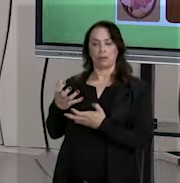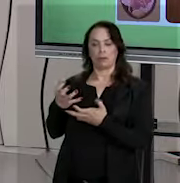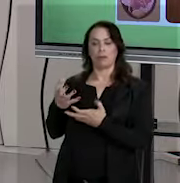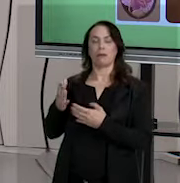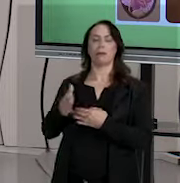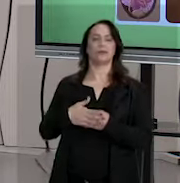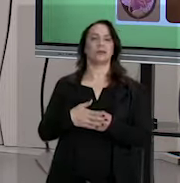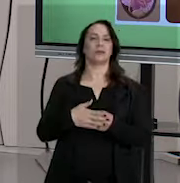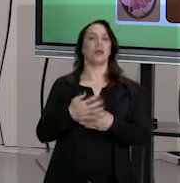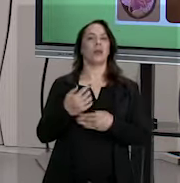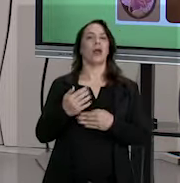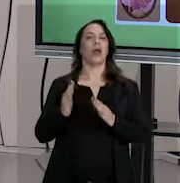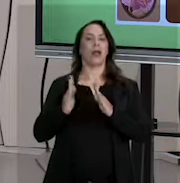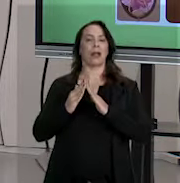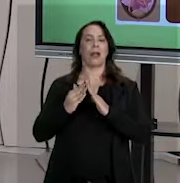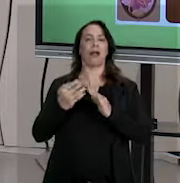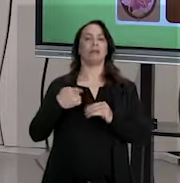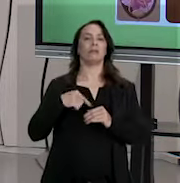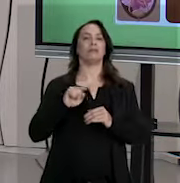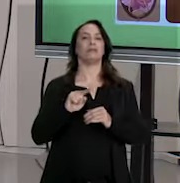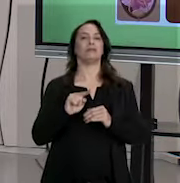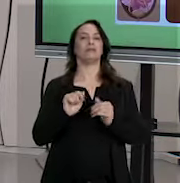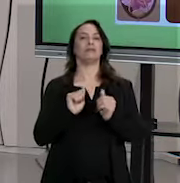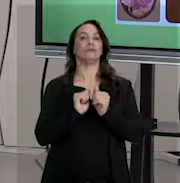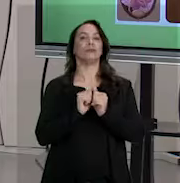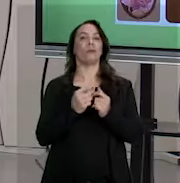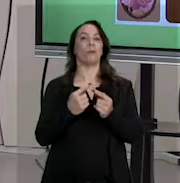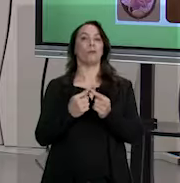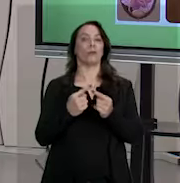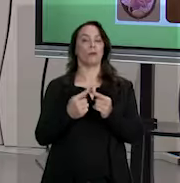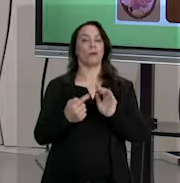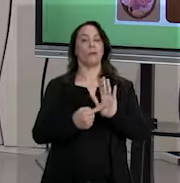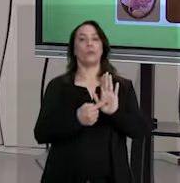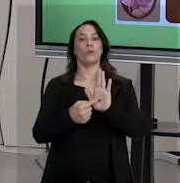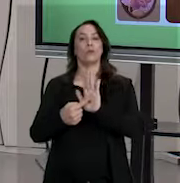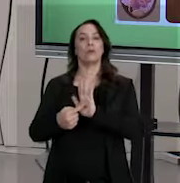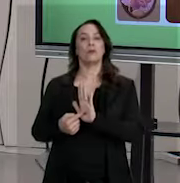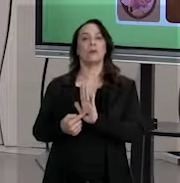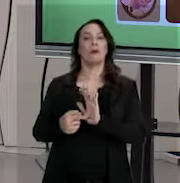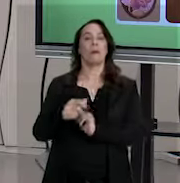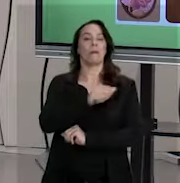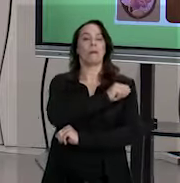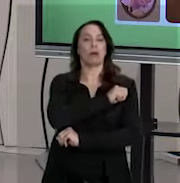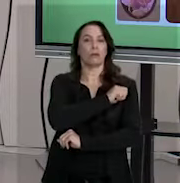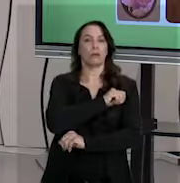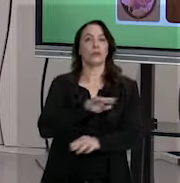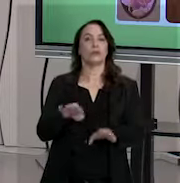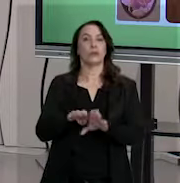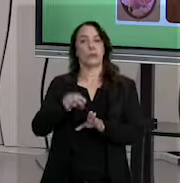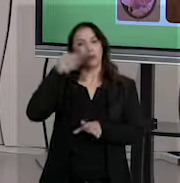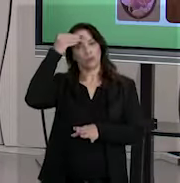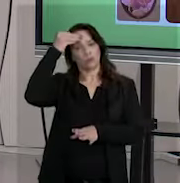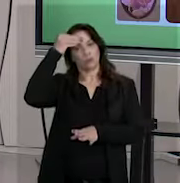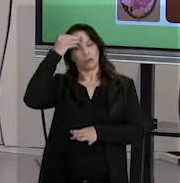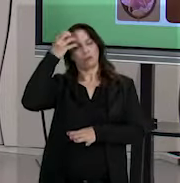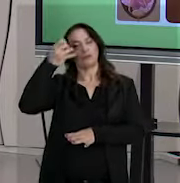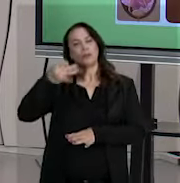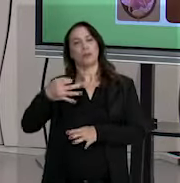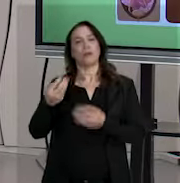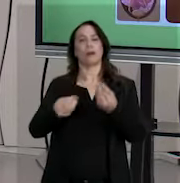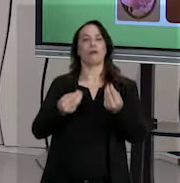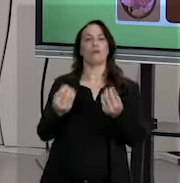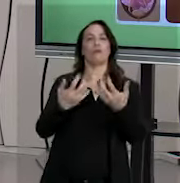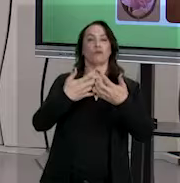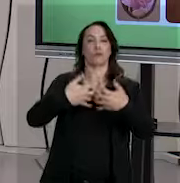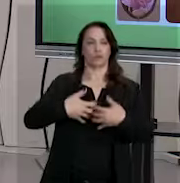para casa para mostrar para os meus alunos e para o meu sobrinho como que funciona as articulações do corpo humano.